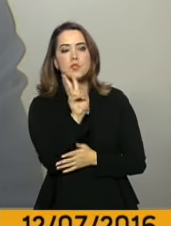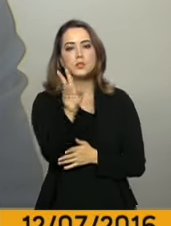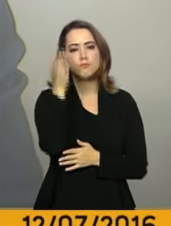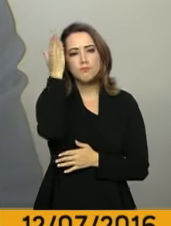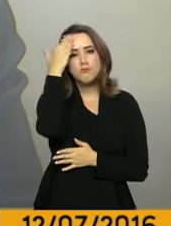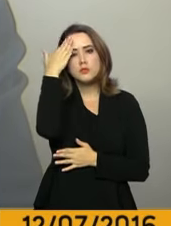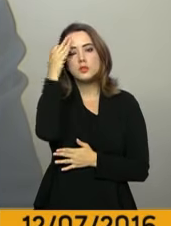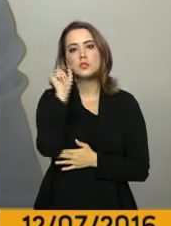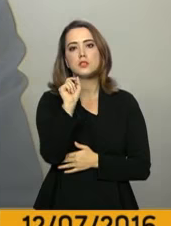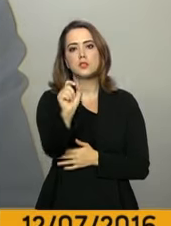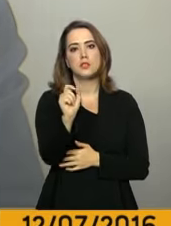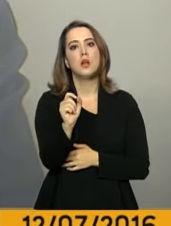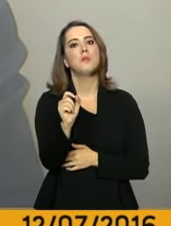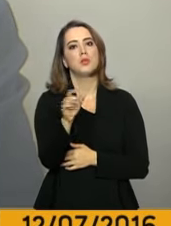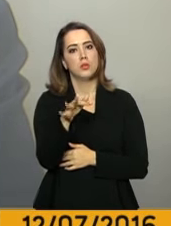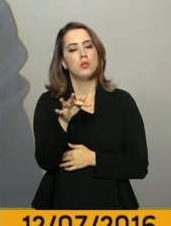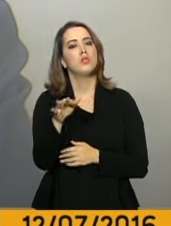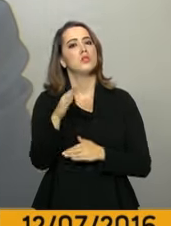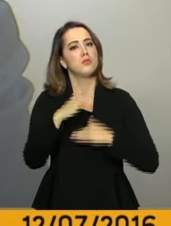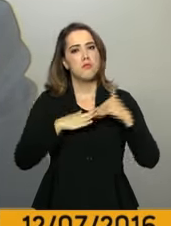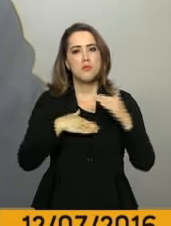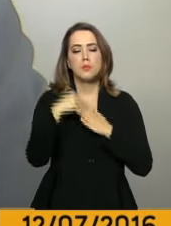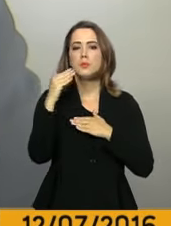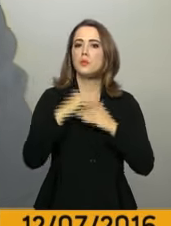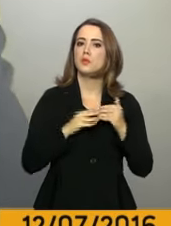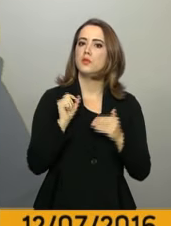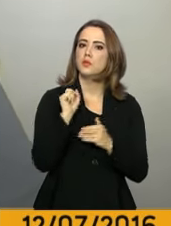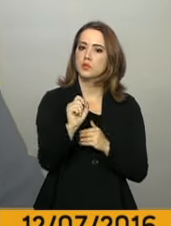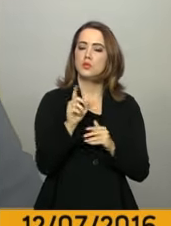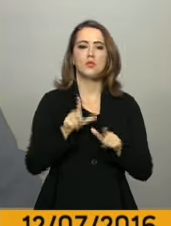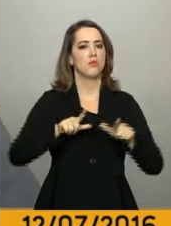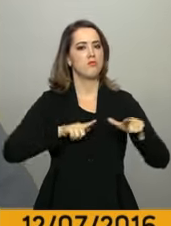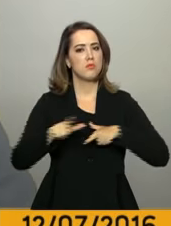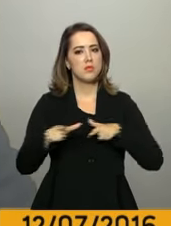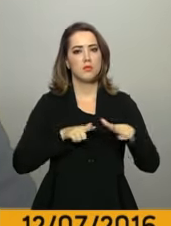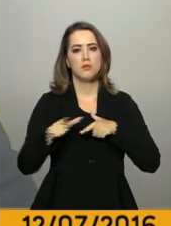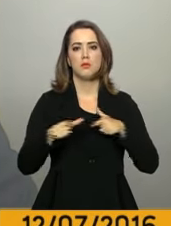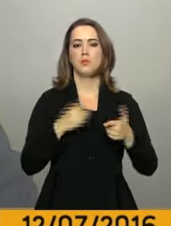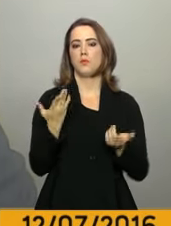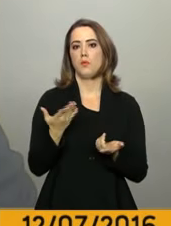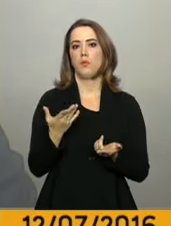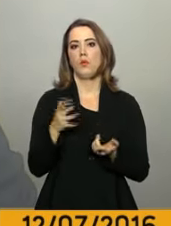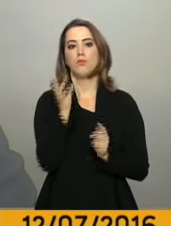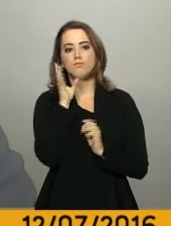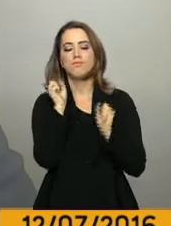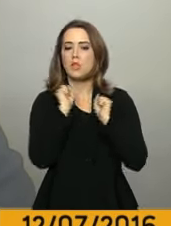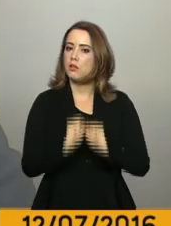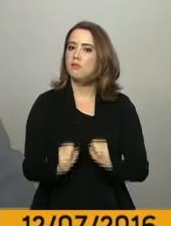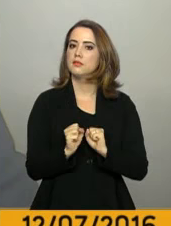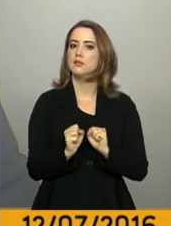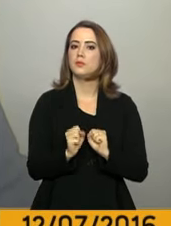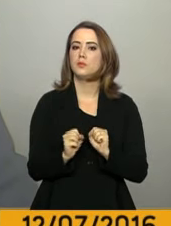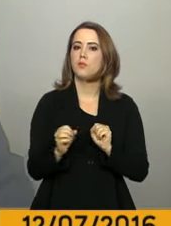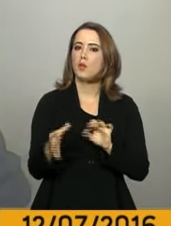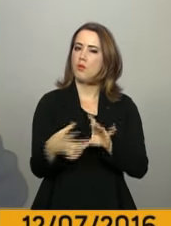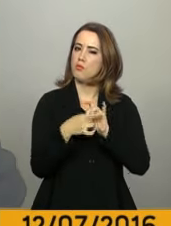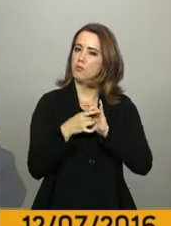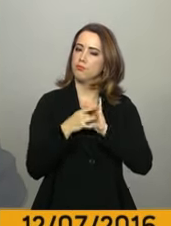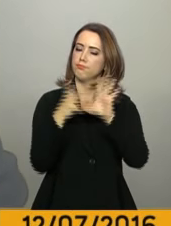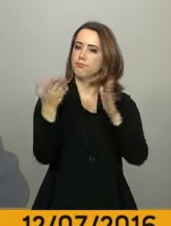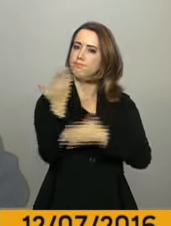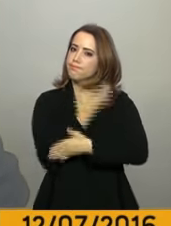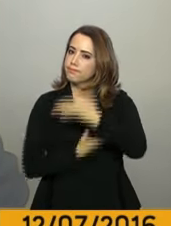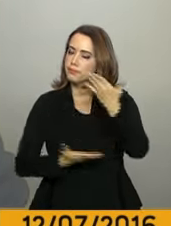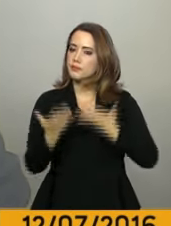sabedoria uma formação eh tanto do lado dos empregadores como dos empregados que l permite uma livre negociação então